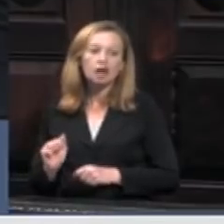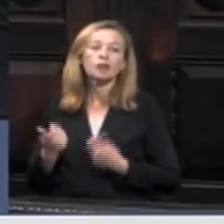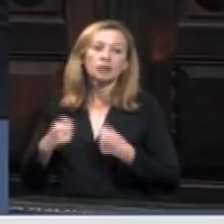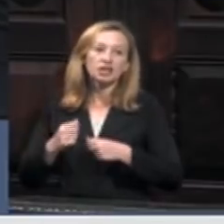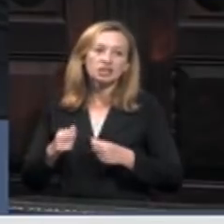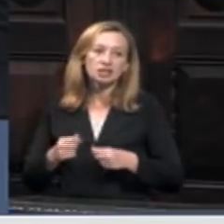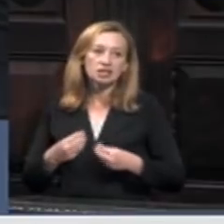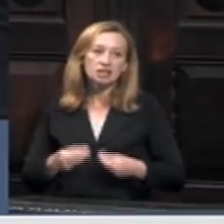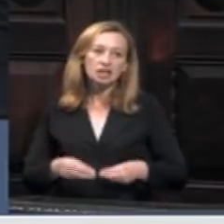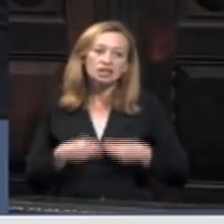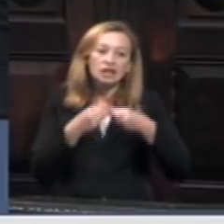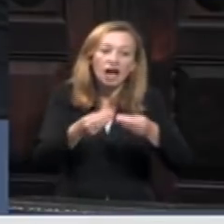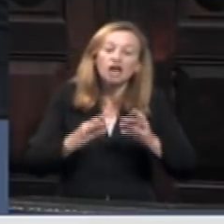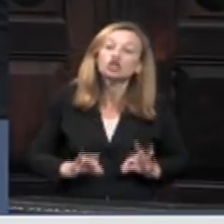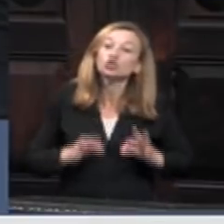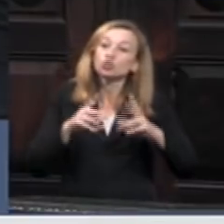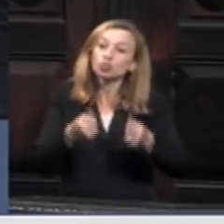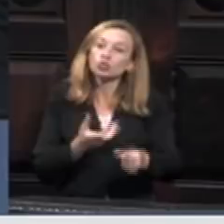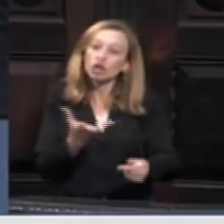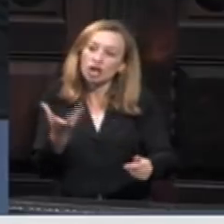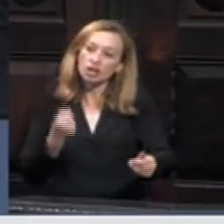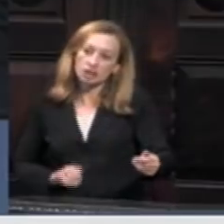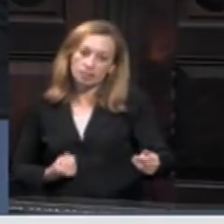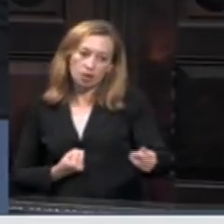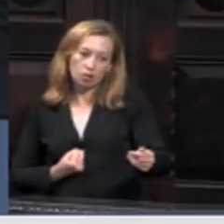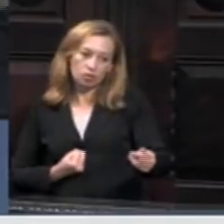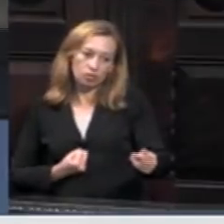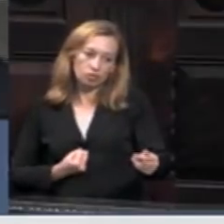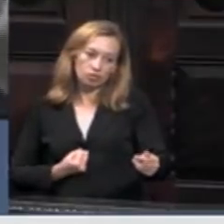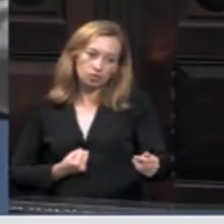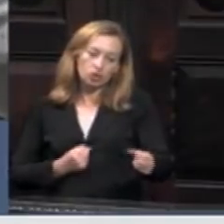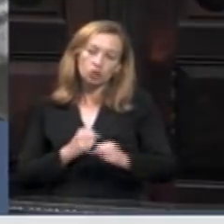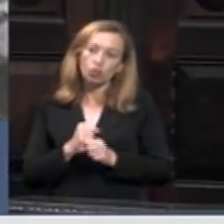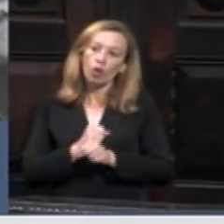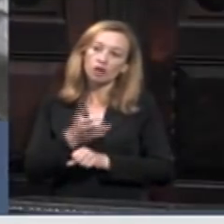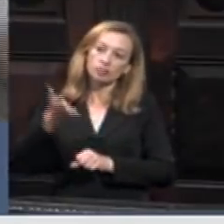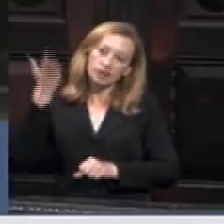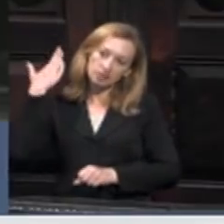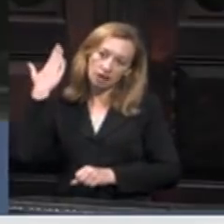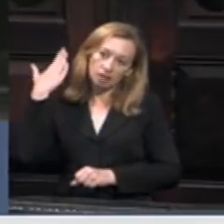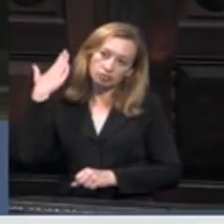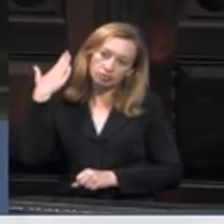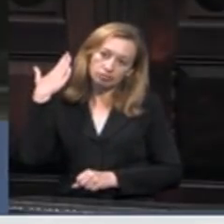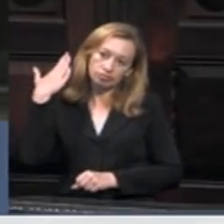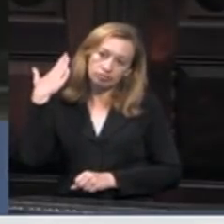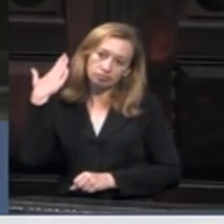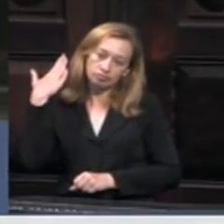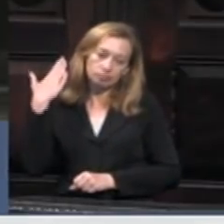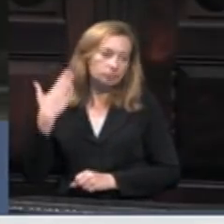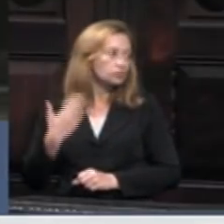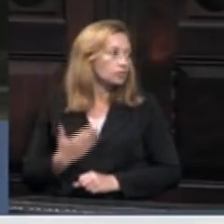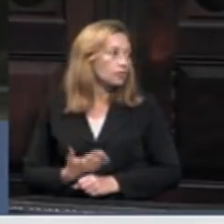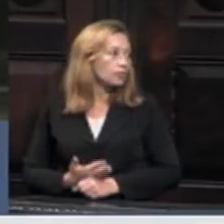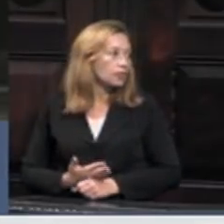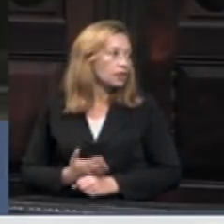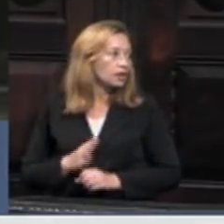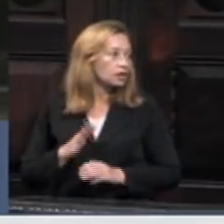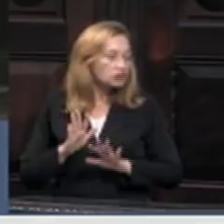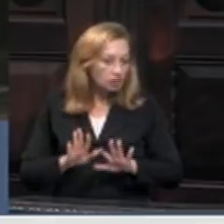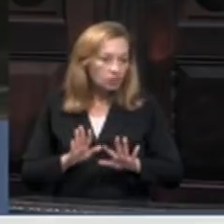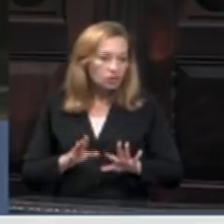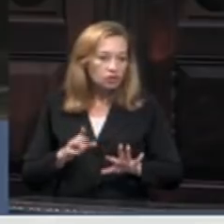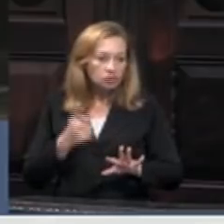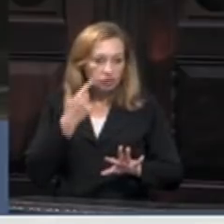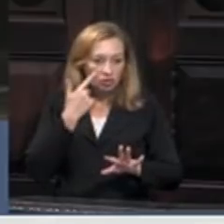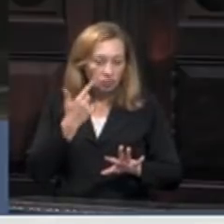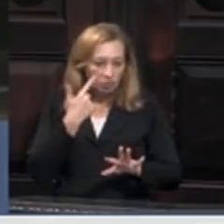tudo que ele recebeu no passado. Se esse encontro de contas anual der menos de 100 milhões, a gente